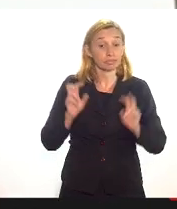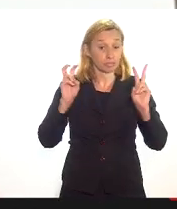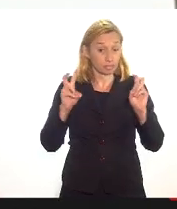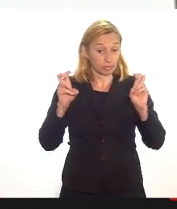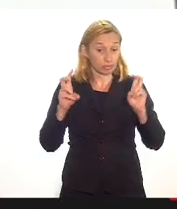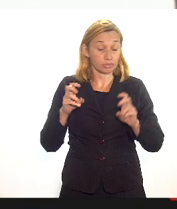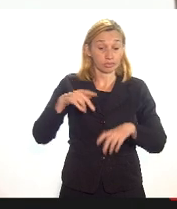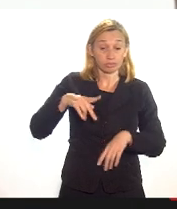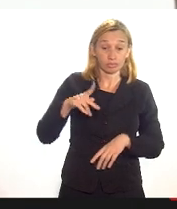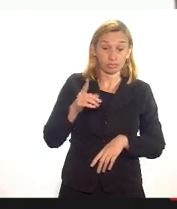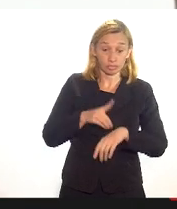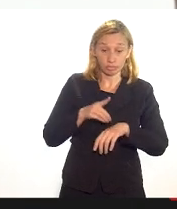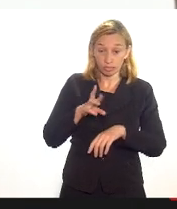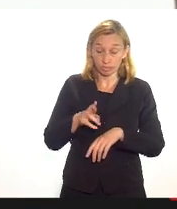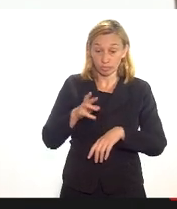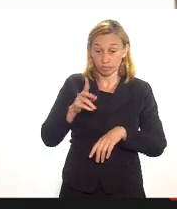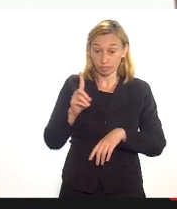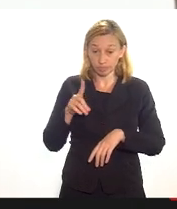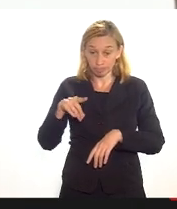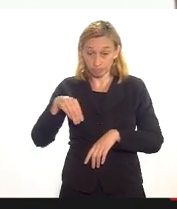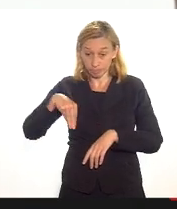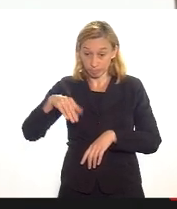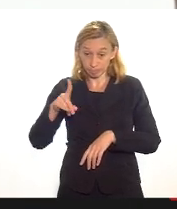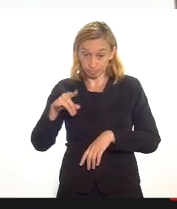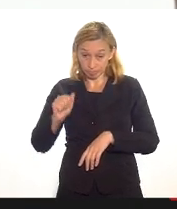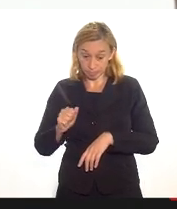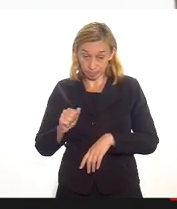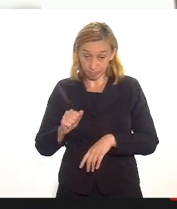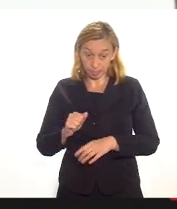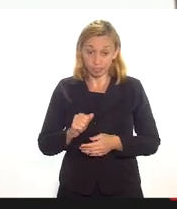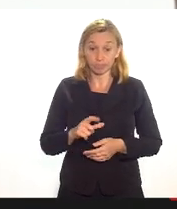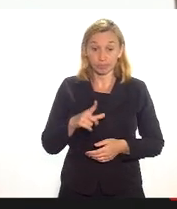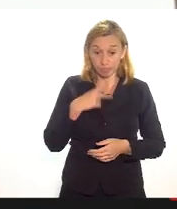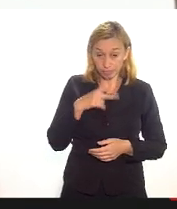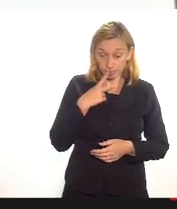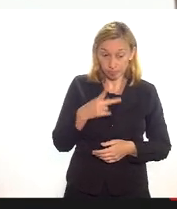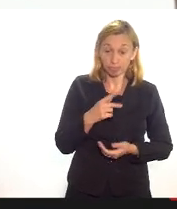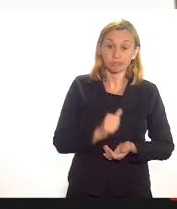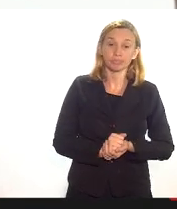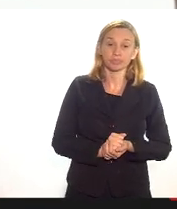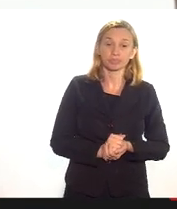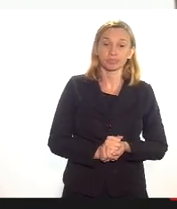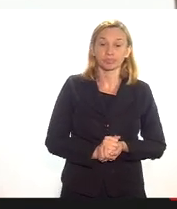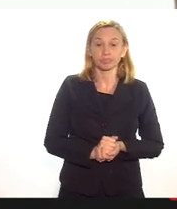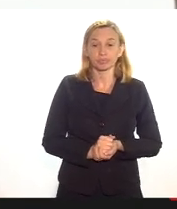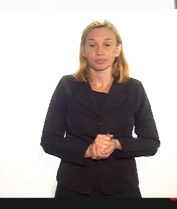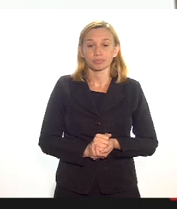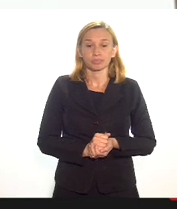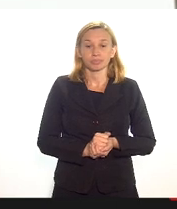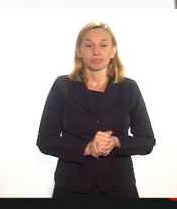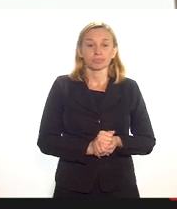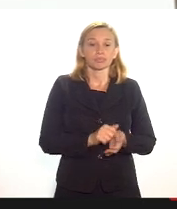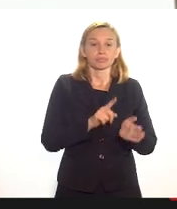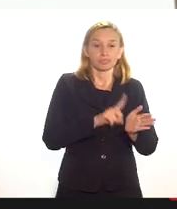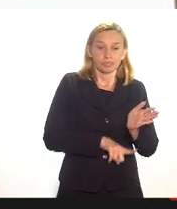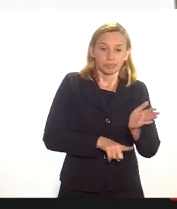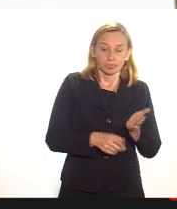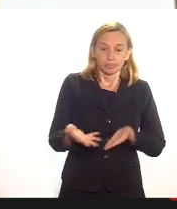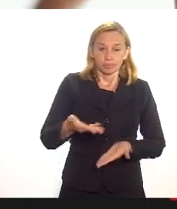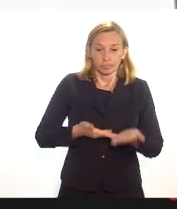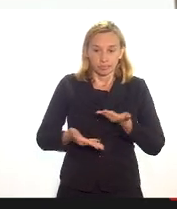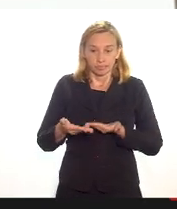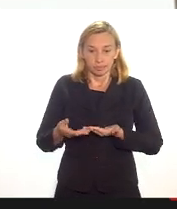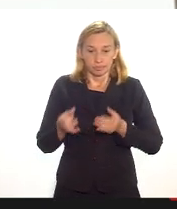Magda levantou, né? Se deveria se abater das participações, e